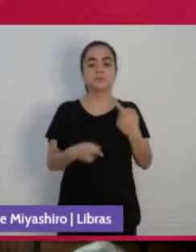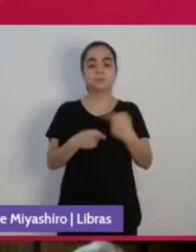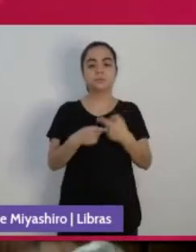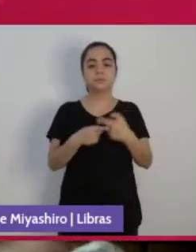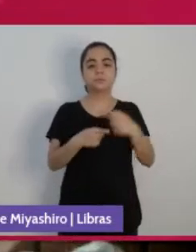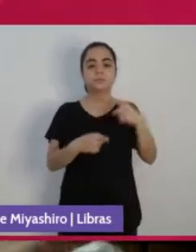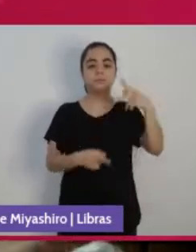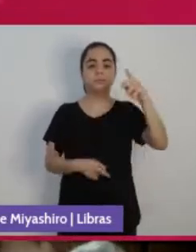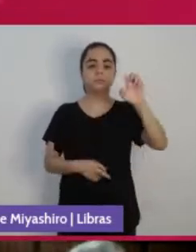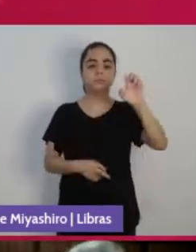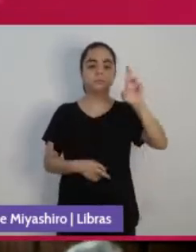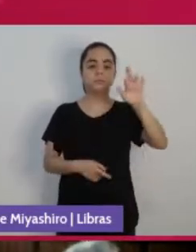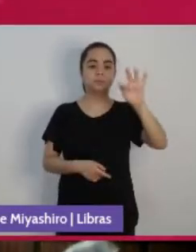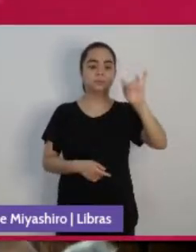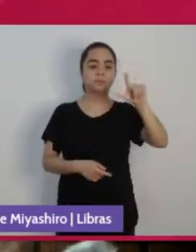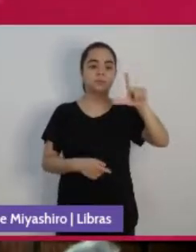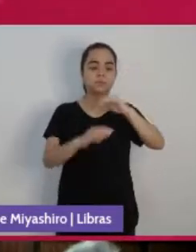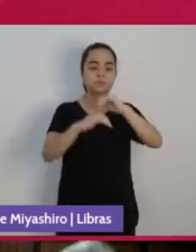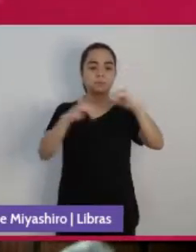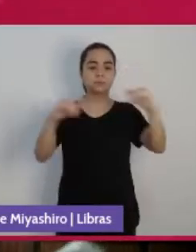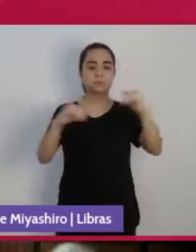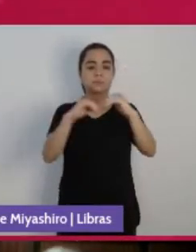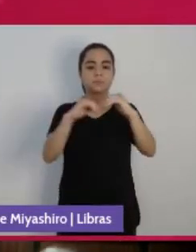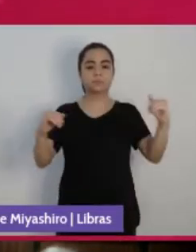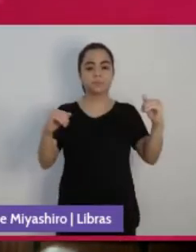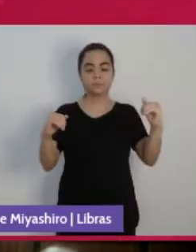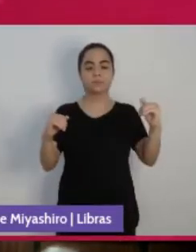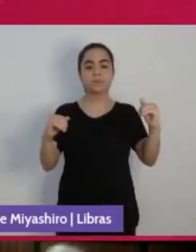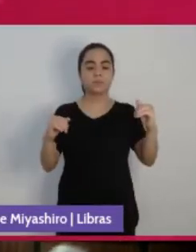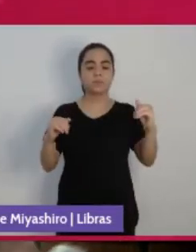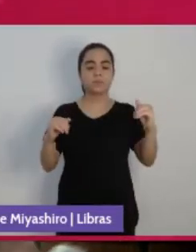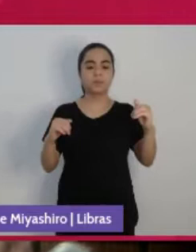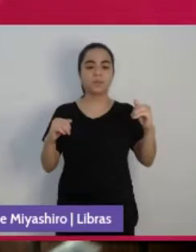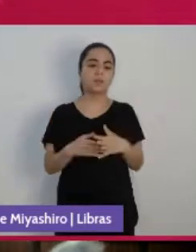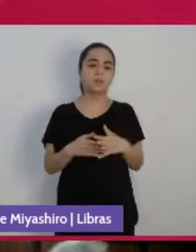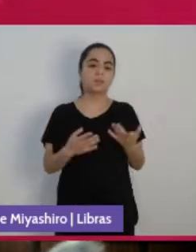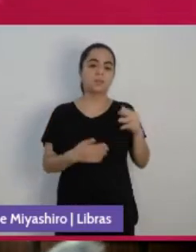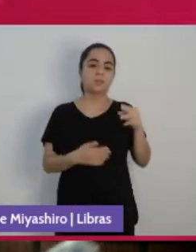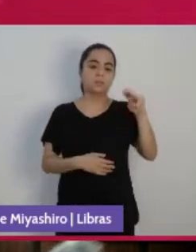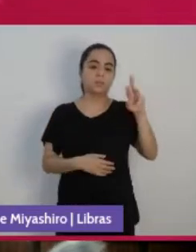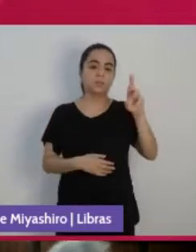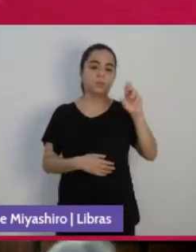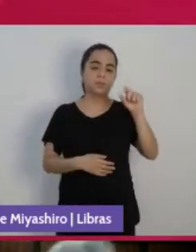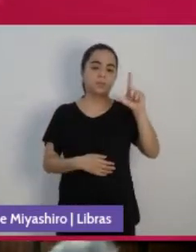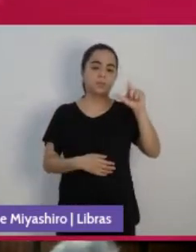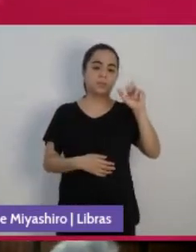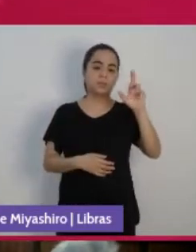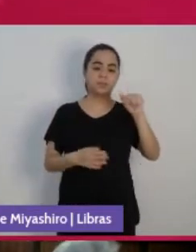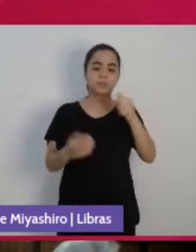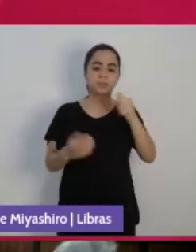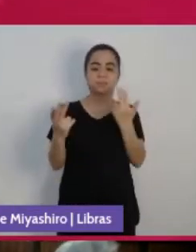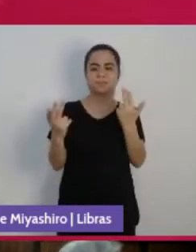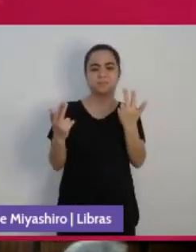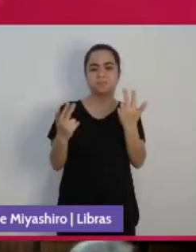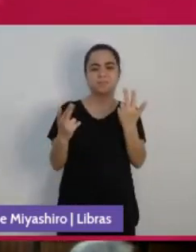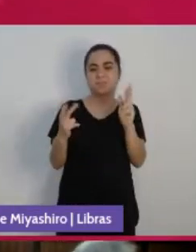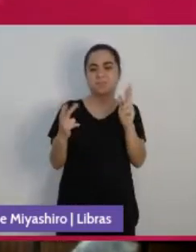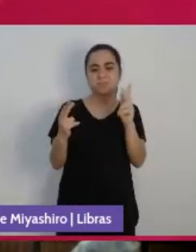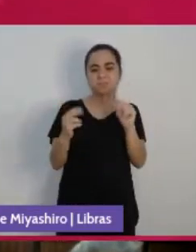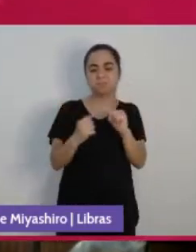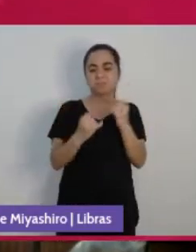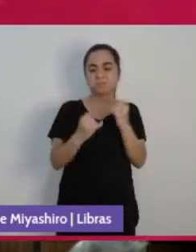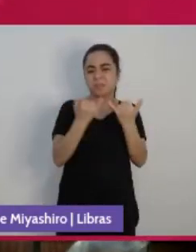vai separar as estruturas, seria como uma mama rolada, né? É uma terceira projeção e vai me